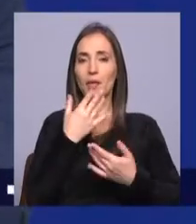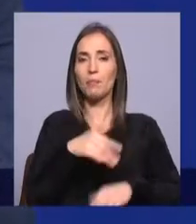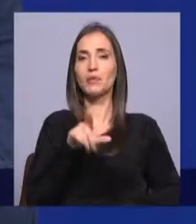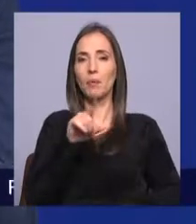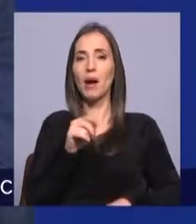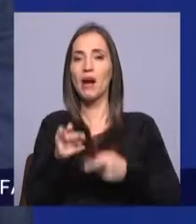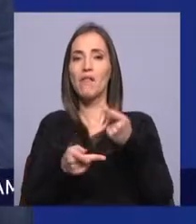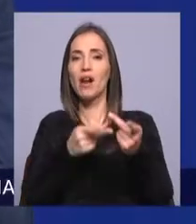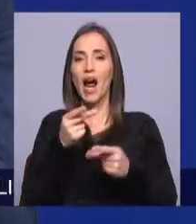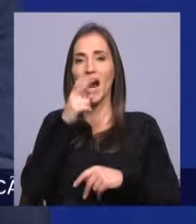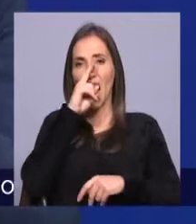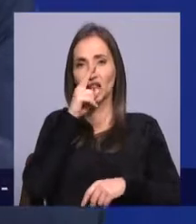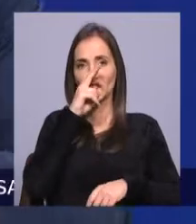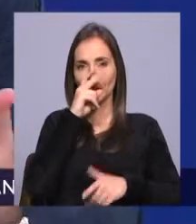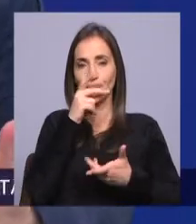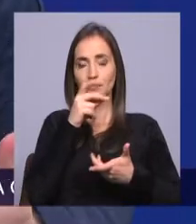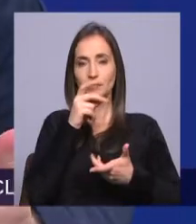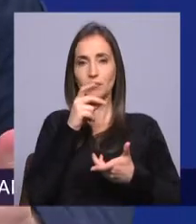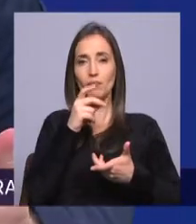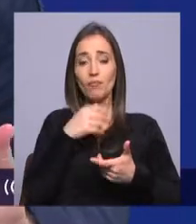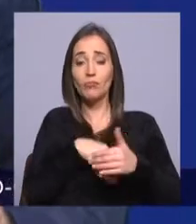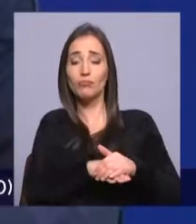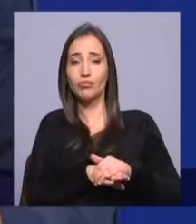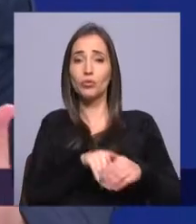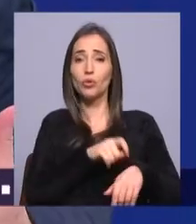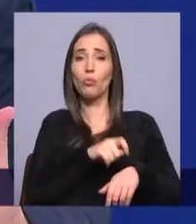sobretudo os gases que foram conservados na altura da recolha.